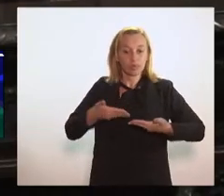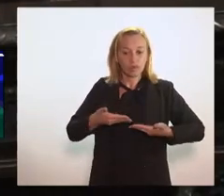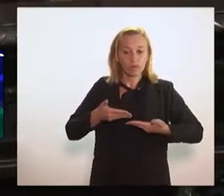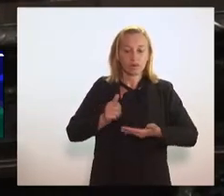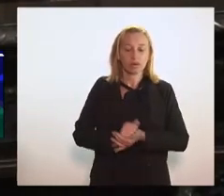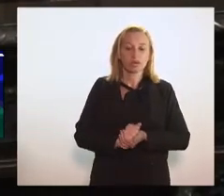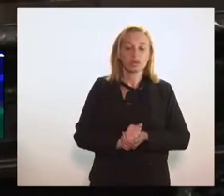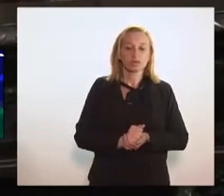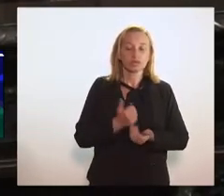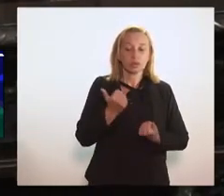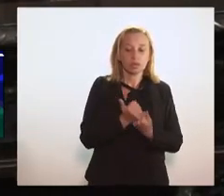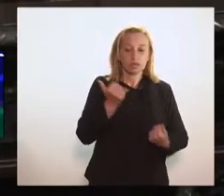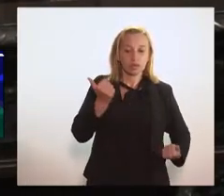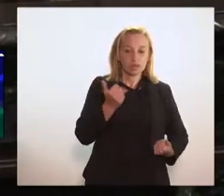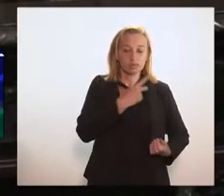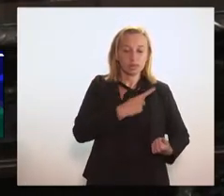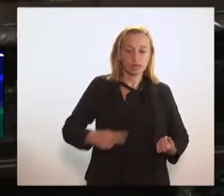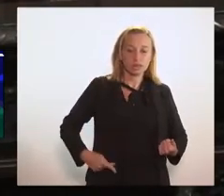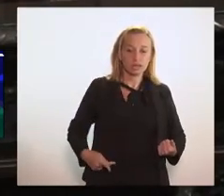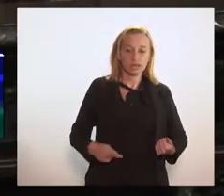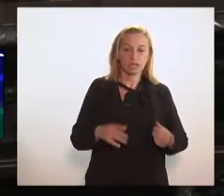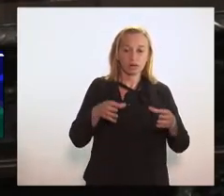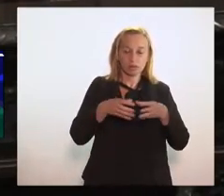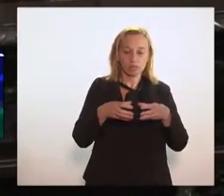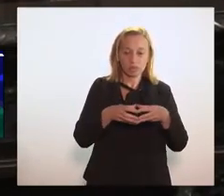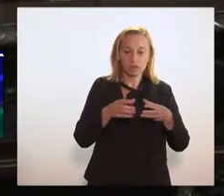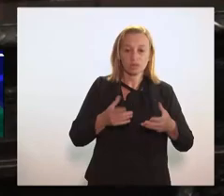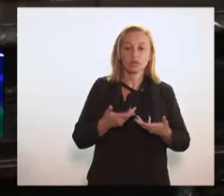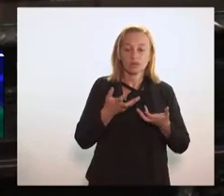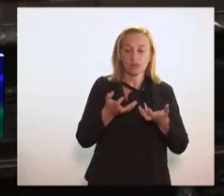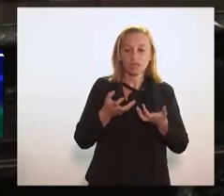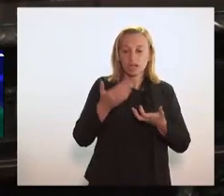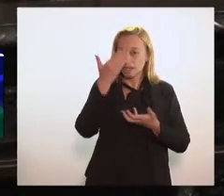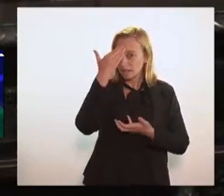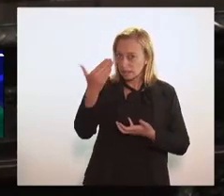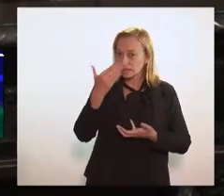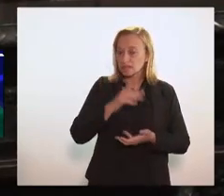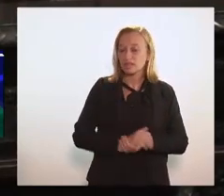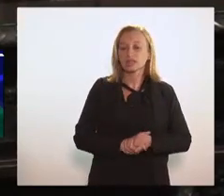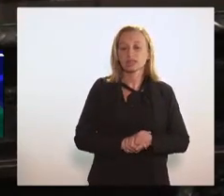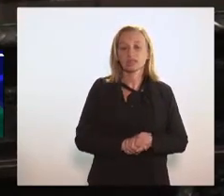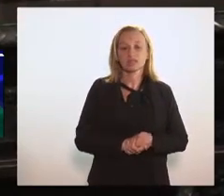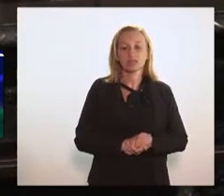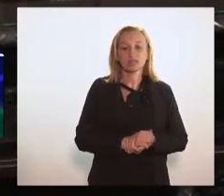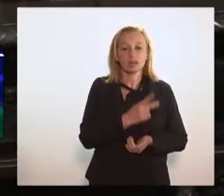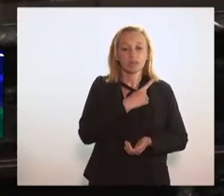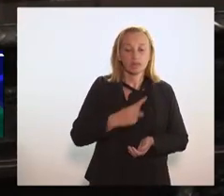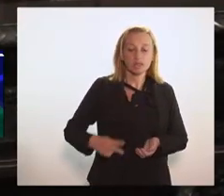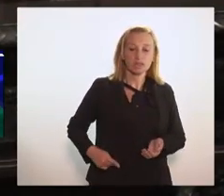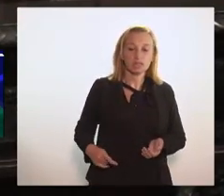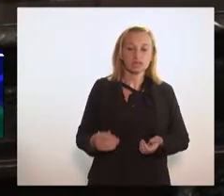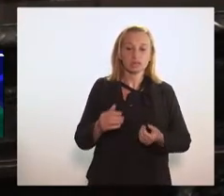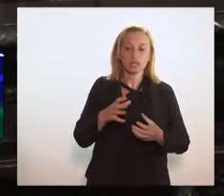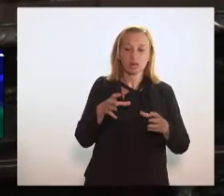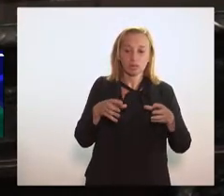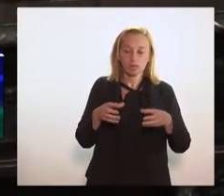o vice-presidente da comissão. Então, eu queria nominalmente aqui agradecer ao presidente da